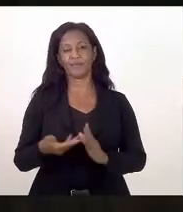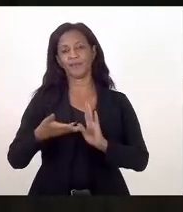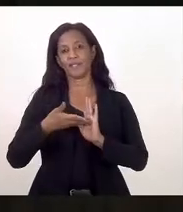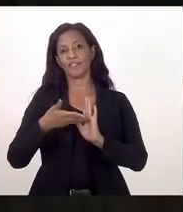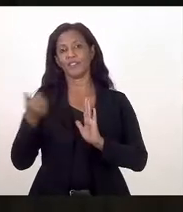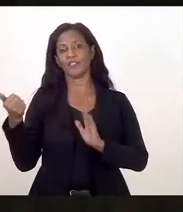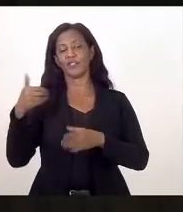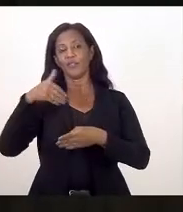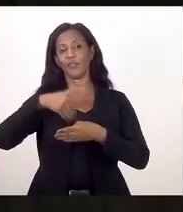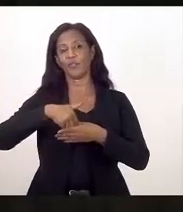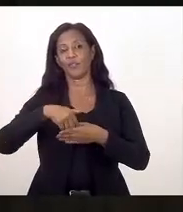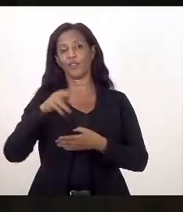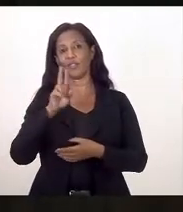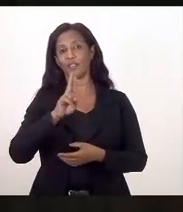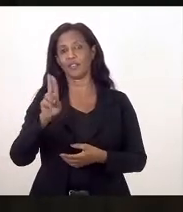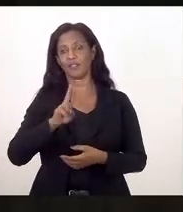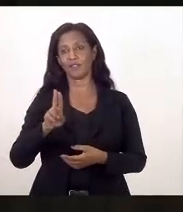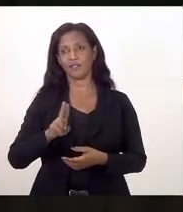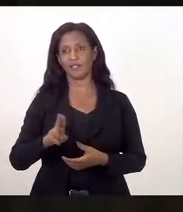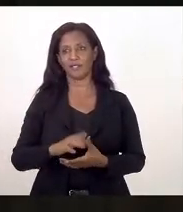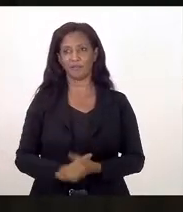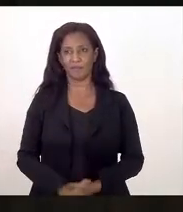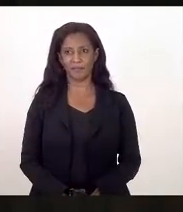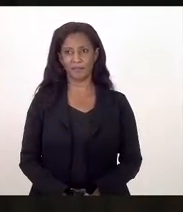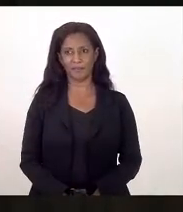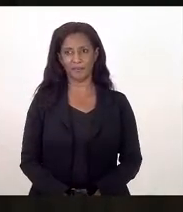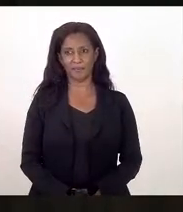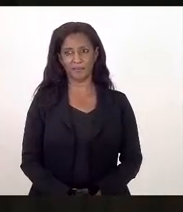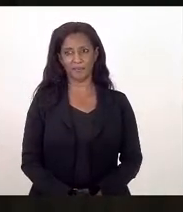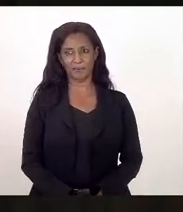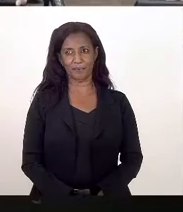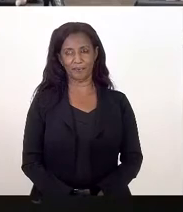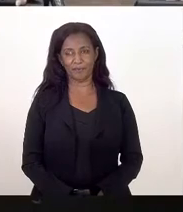a votação nominal. Ah, você, vossa excelência? Não tem.